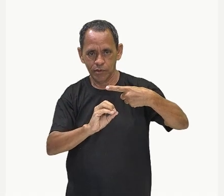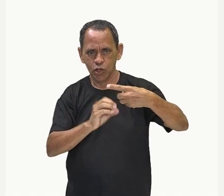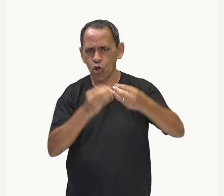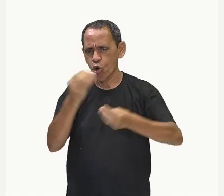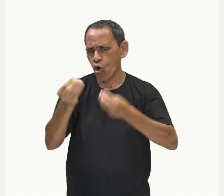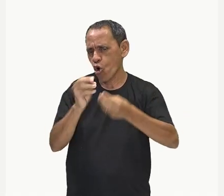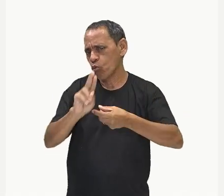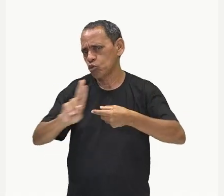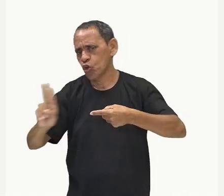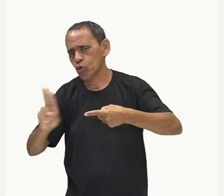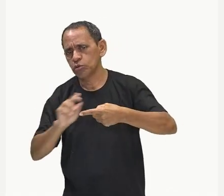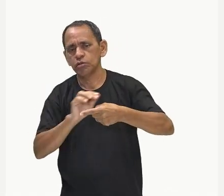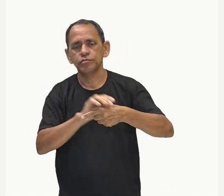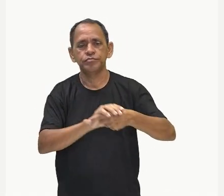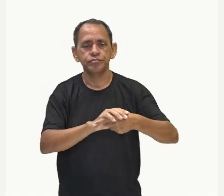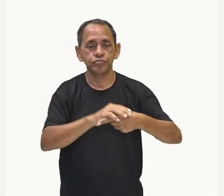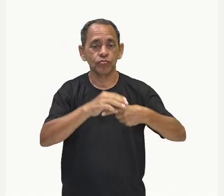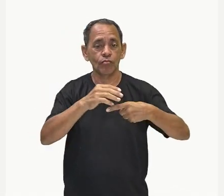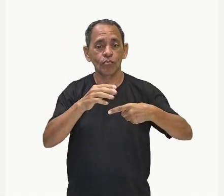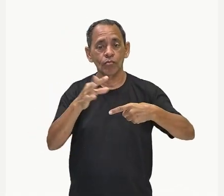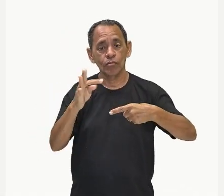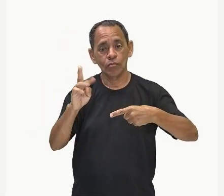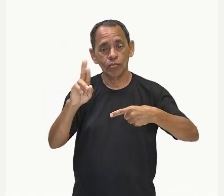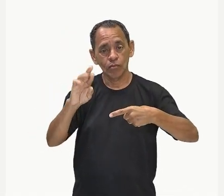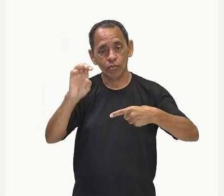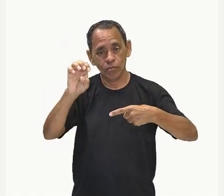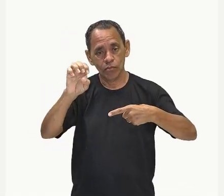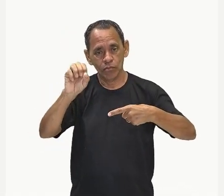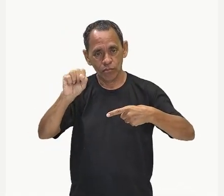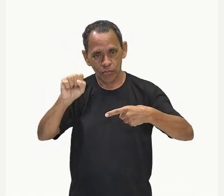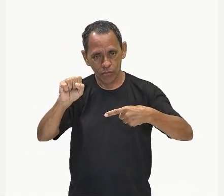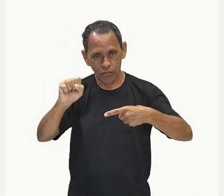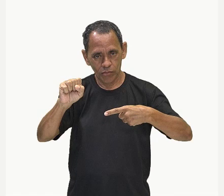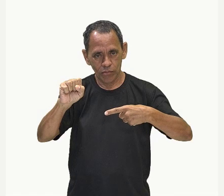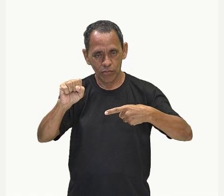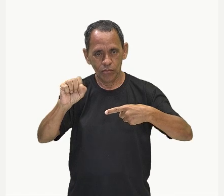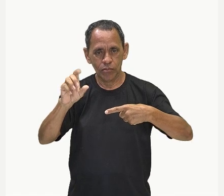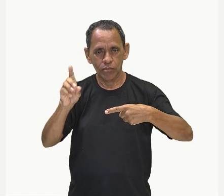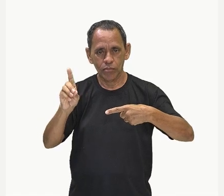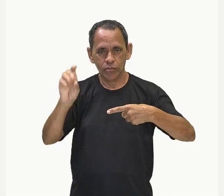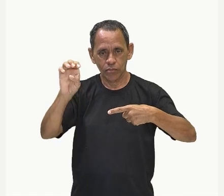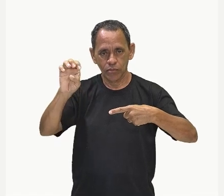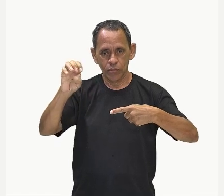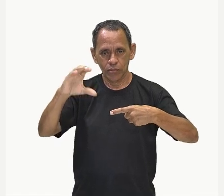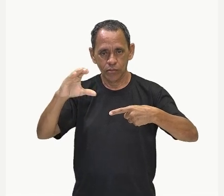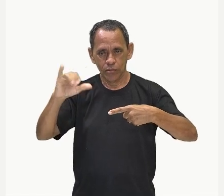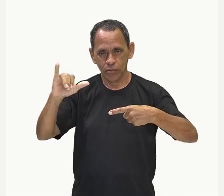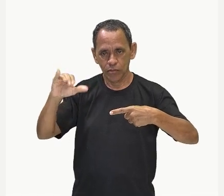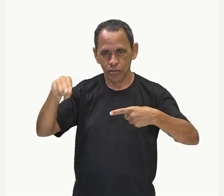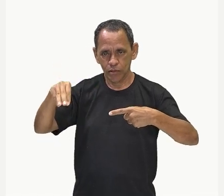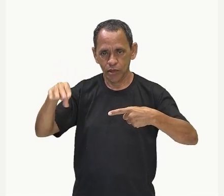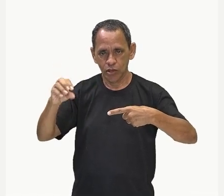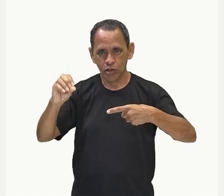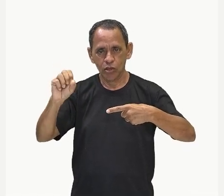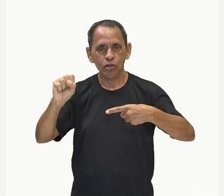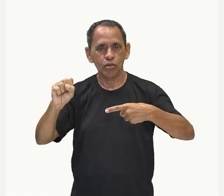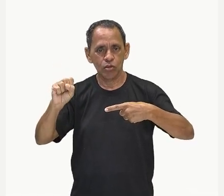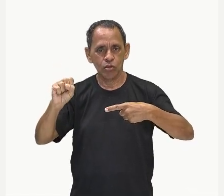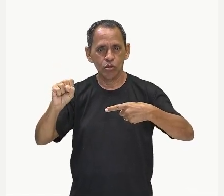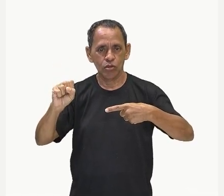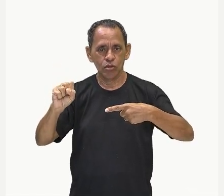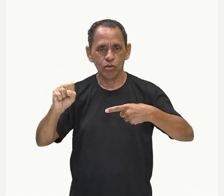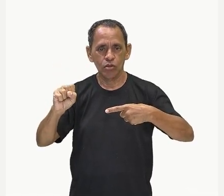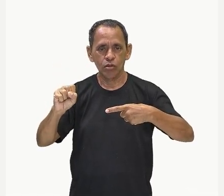fração aqui é 3 décimos. Então, 3 é um númerozinho que está em